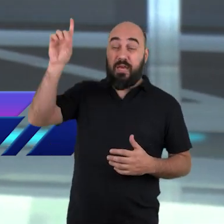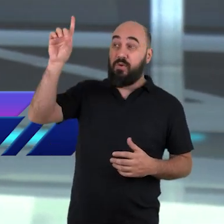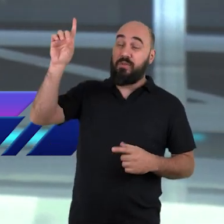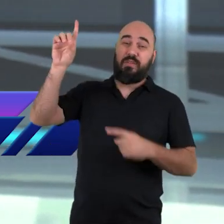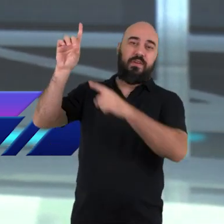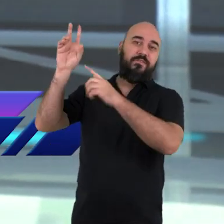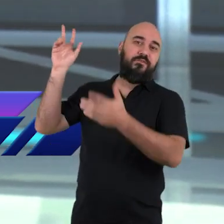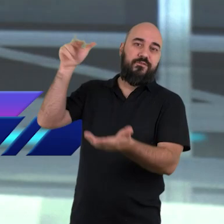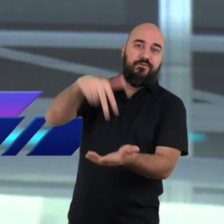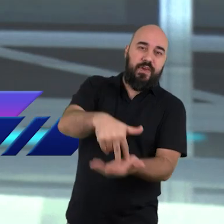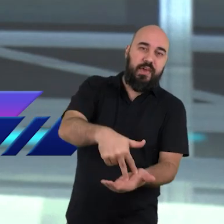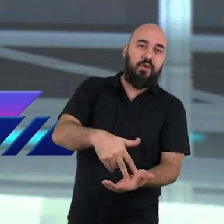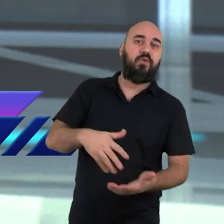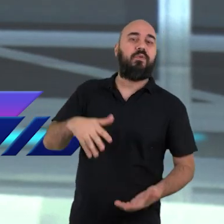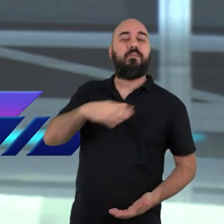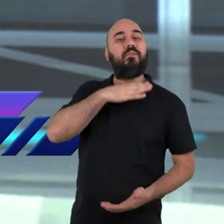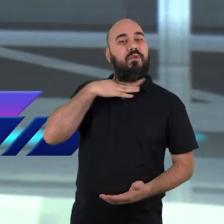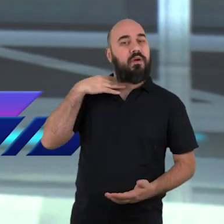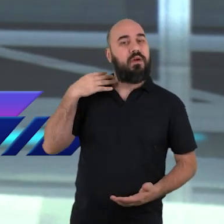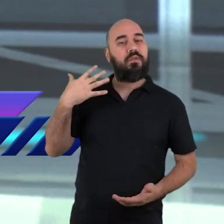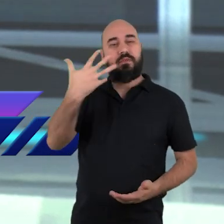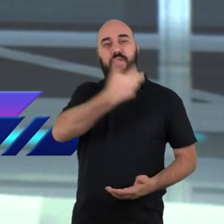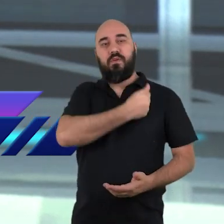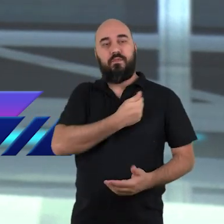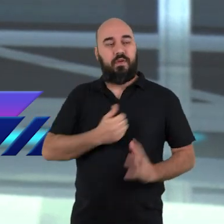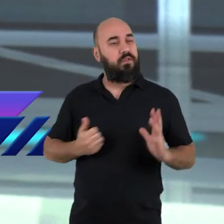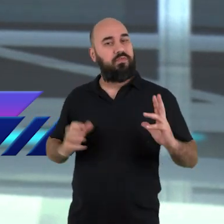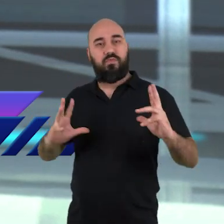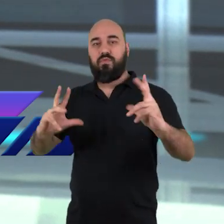Deus que veio nos resgatar.